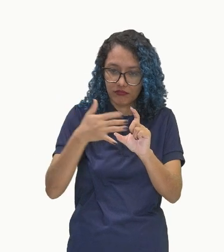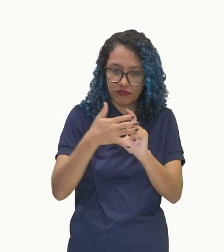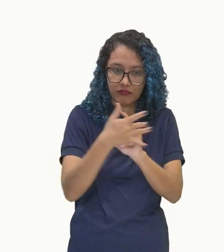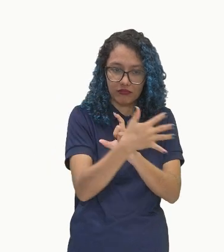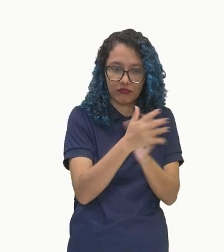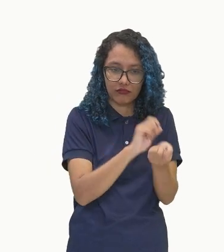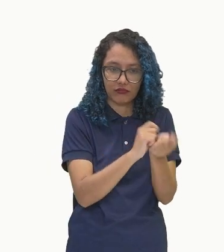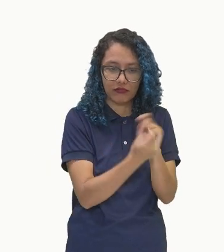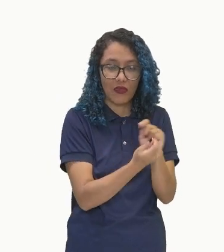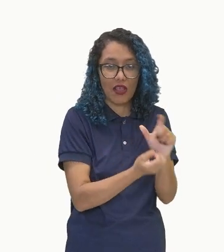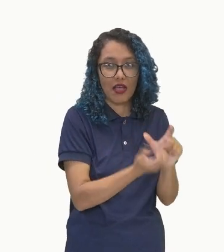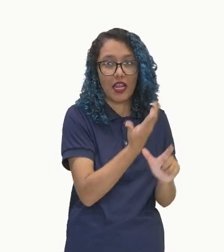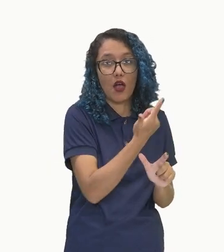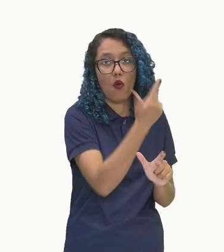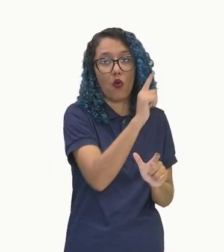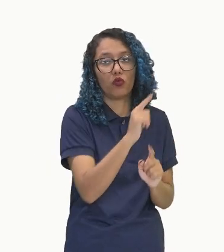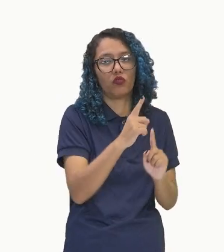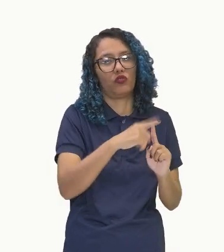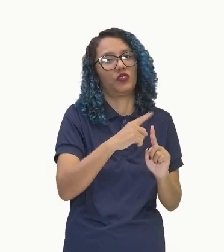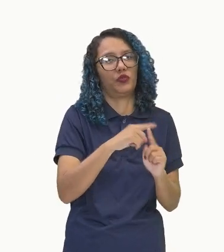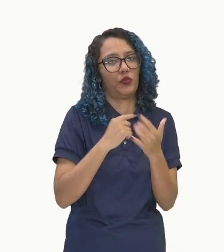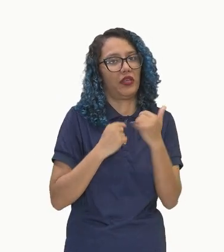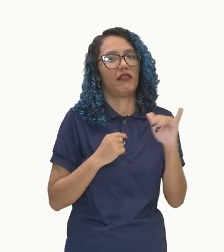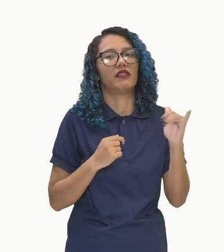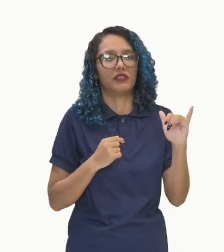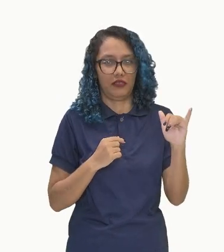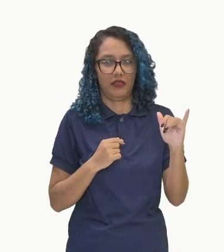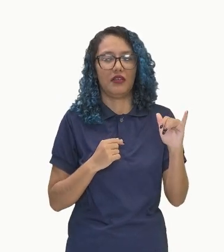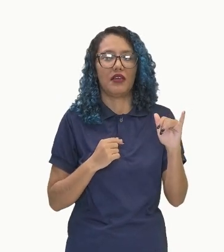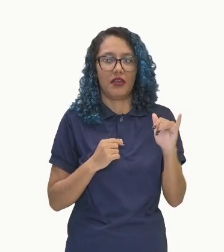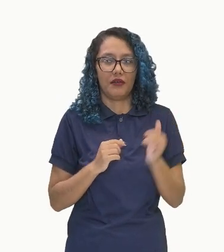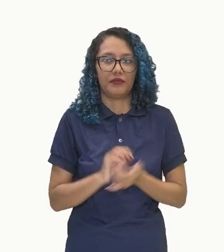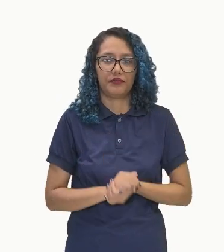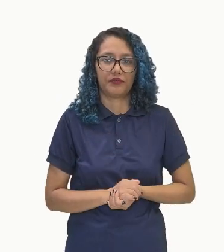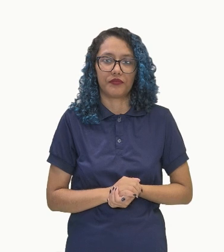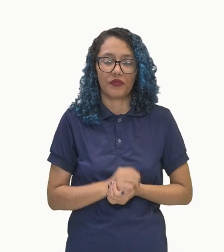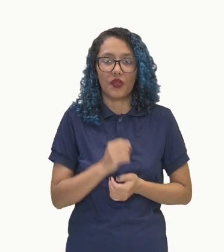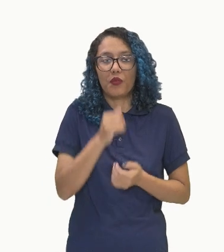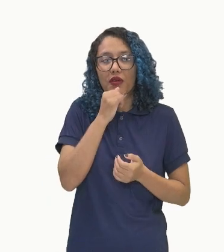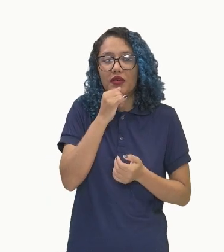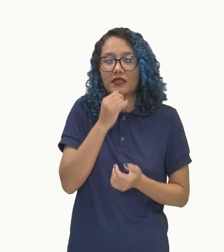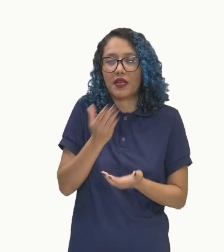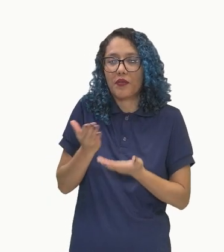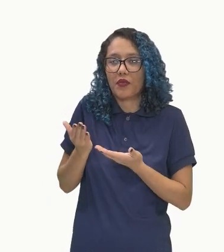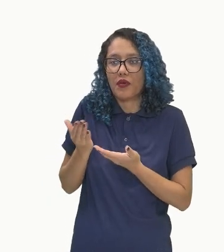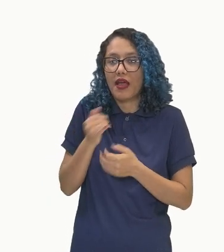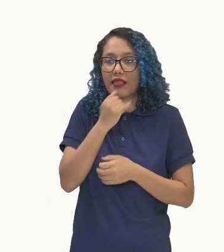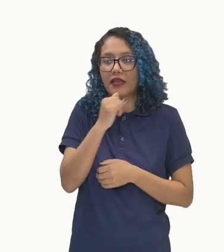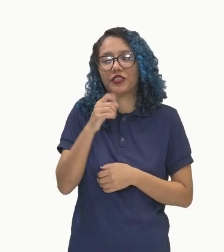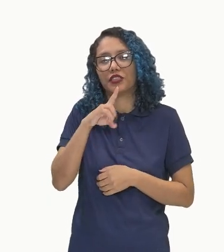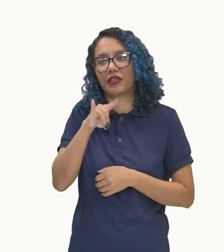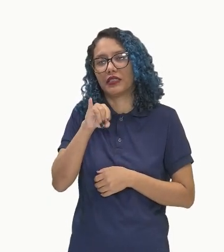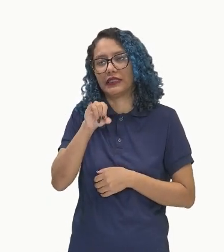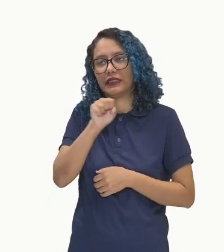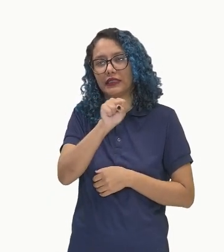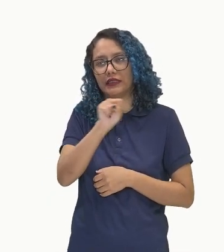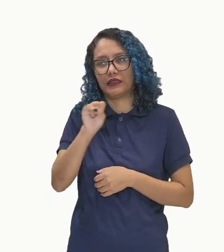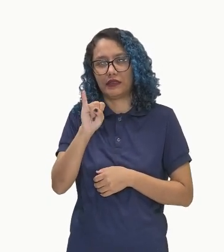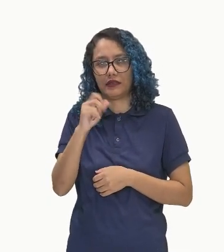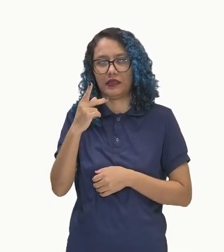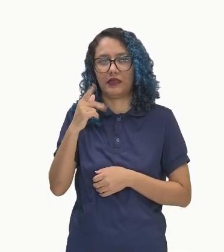energia dissipada, tenho também a energia não elétrica, porque